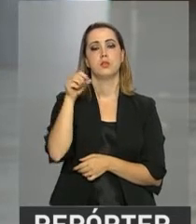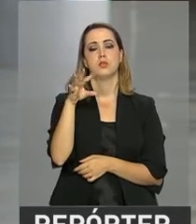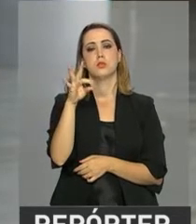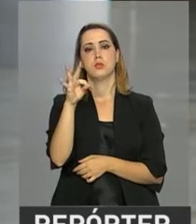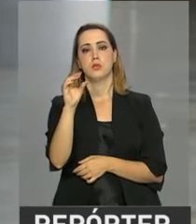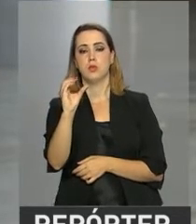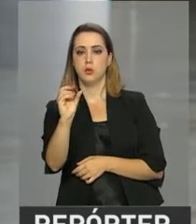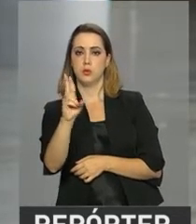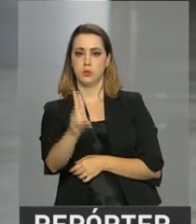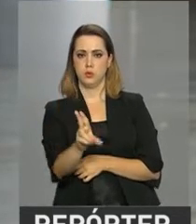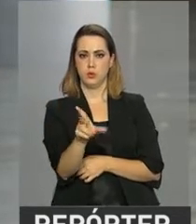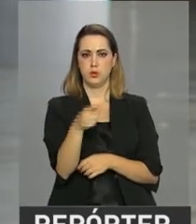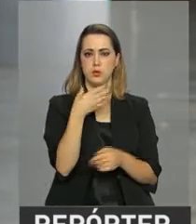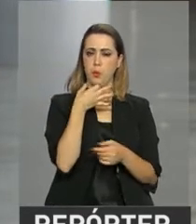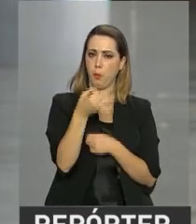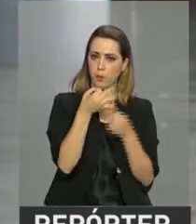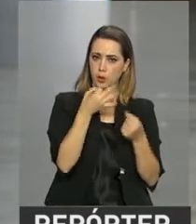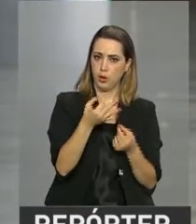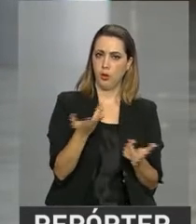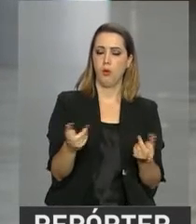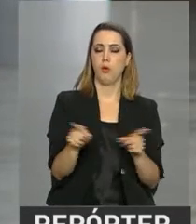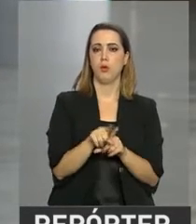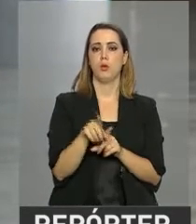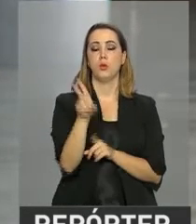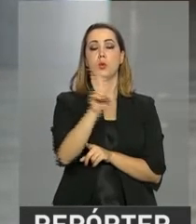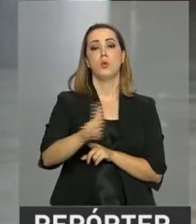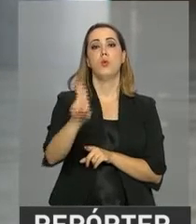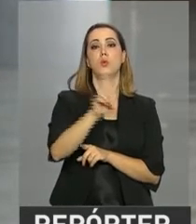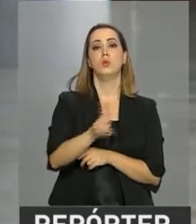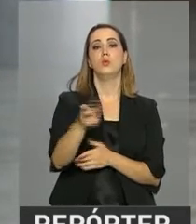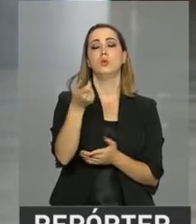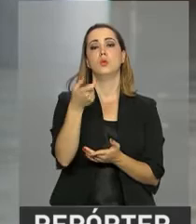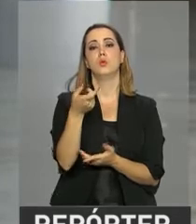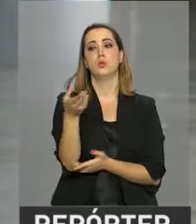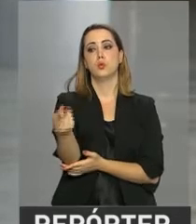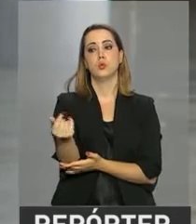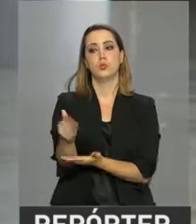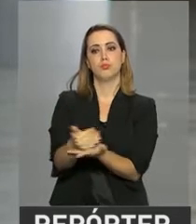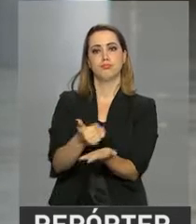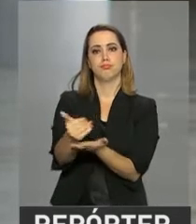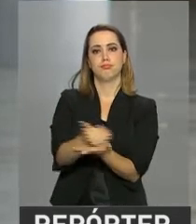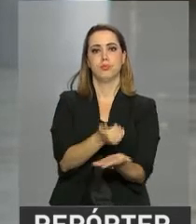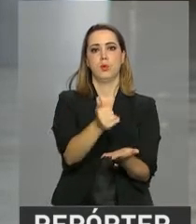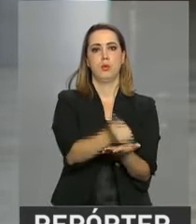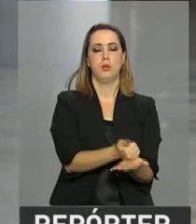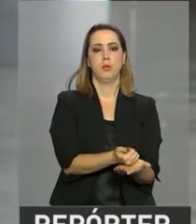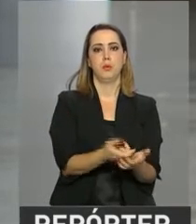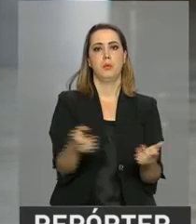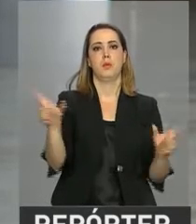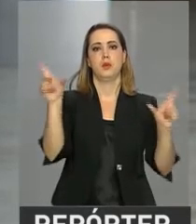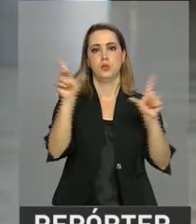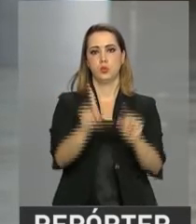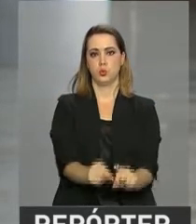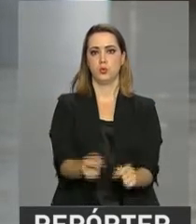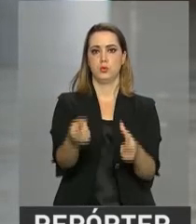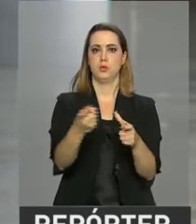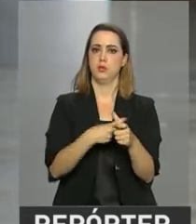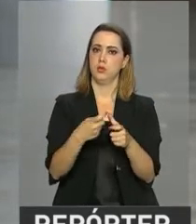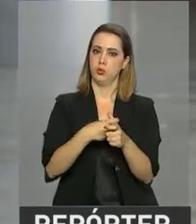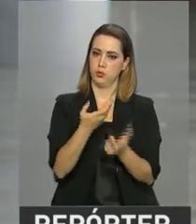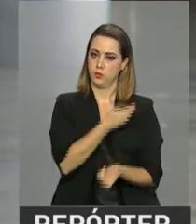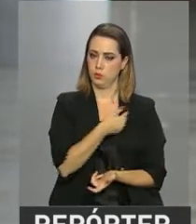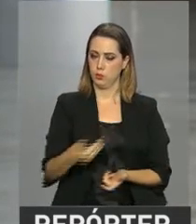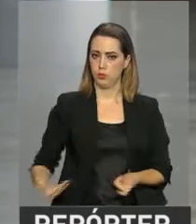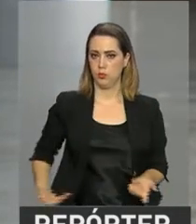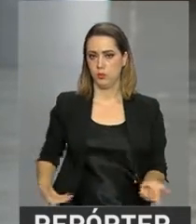TCU sugeriu que o governo utilize esses recursos de forma integral no abatimento da dívida pública, que,